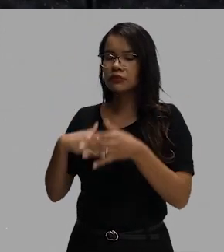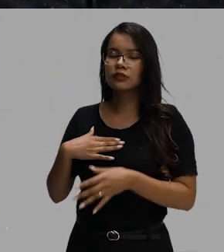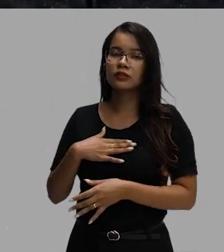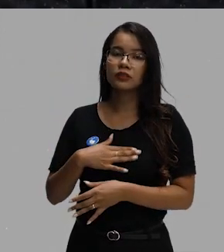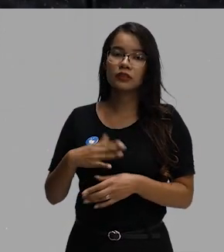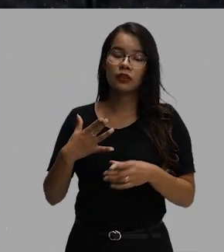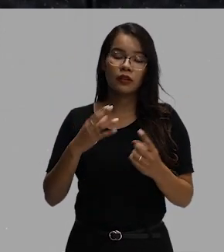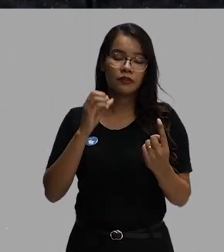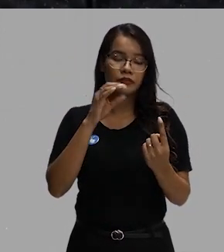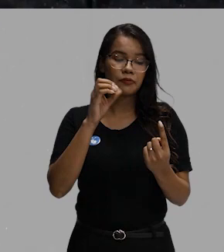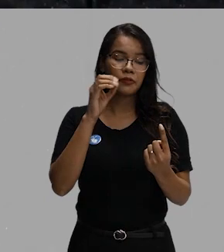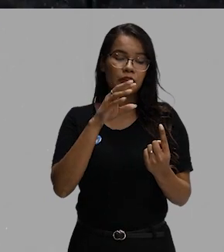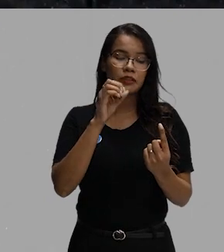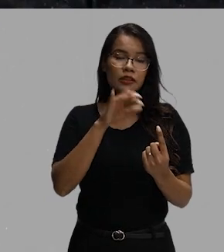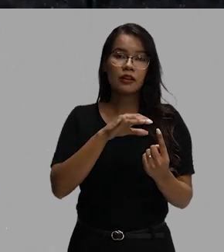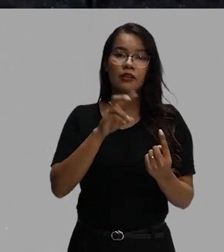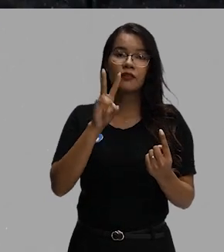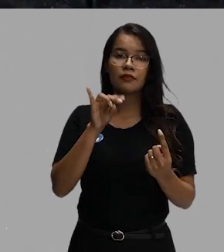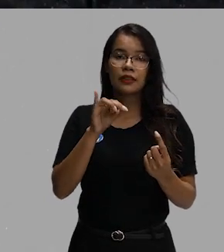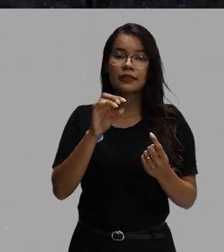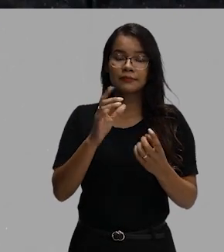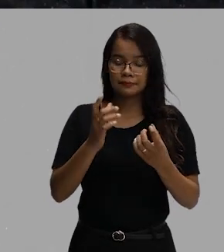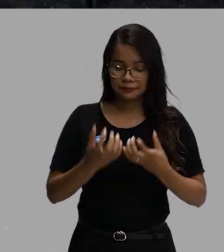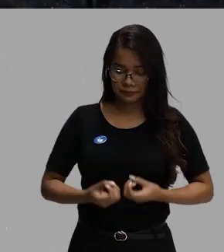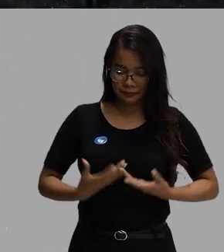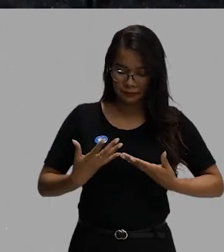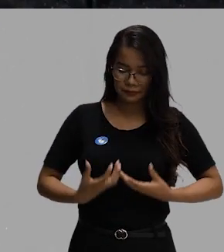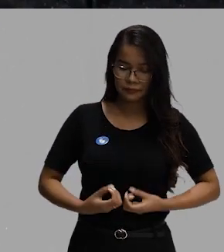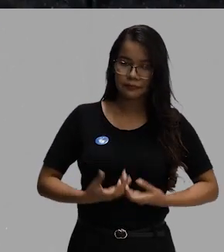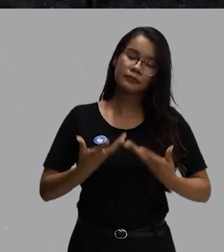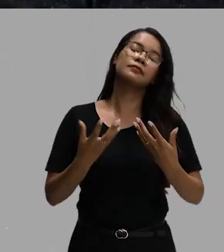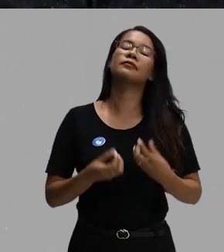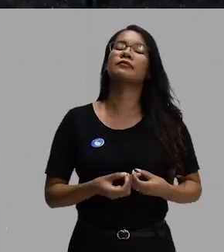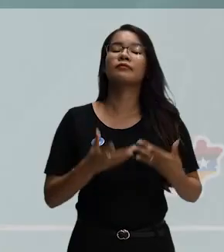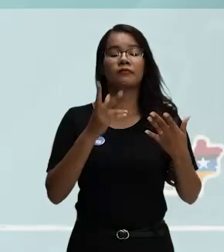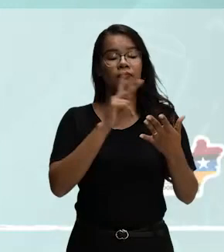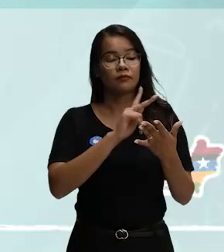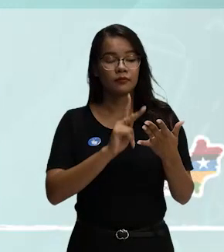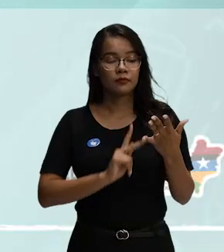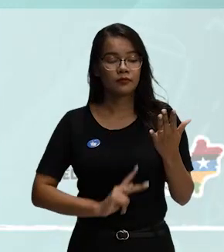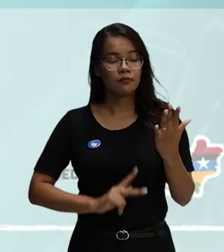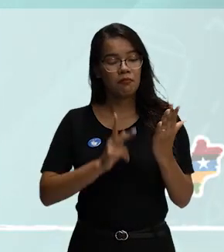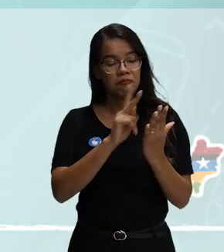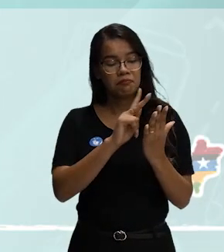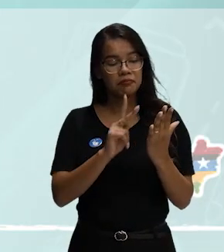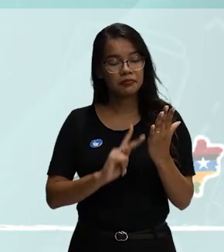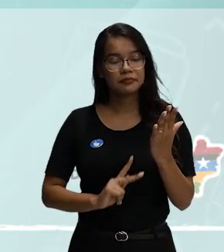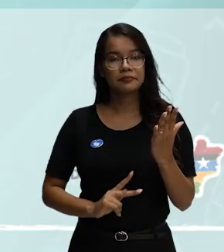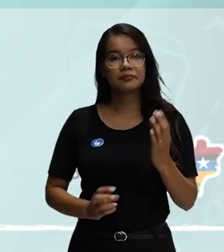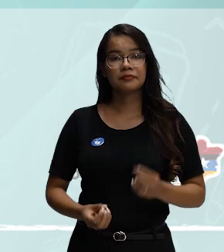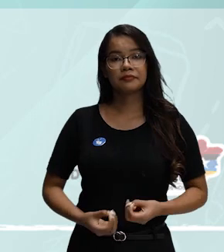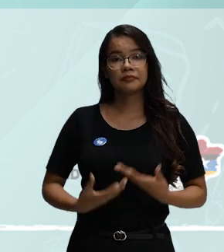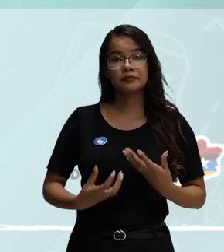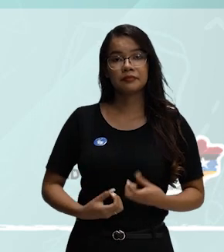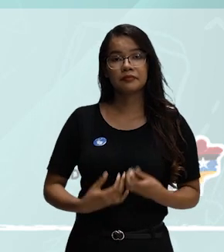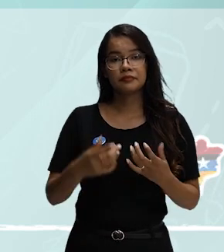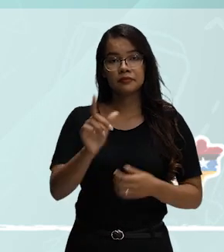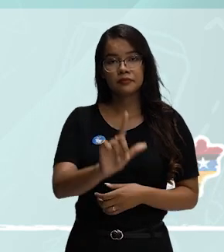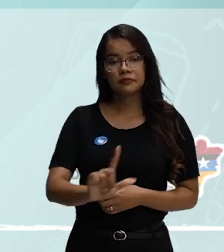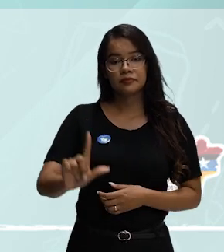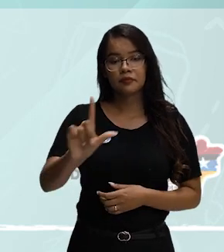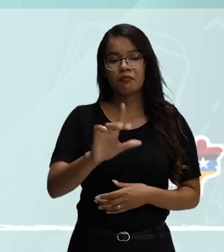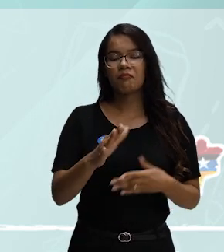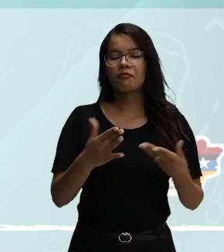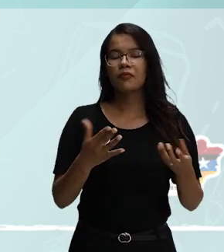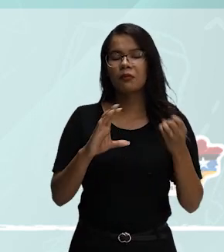geração vai ser expressiva na poesia, tá? Na produção literária, certo? Quais